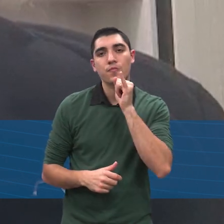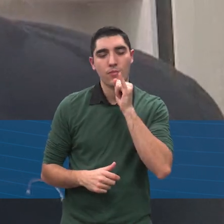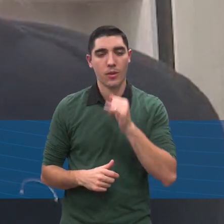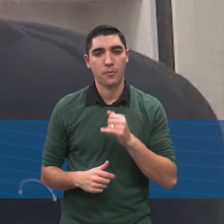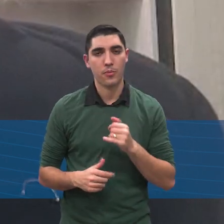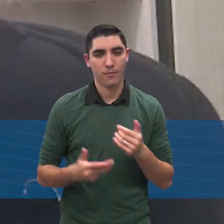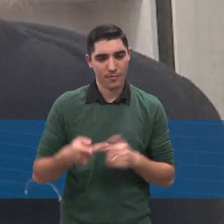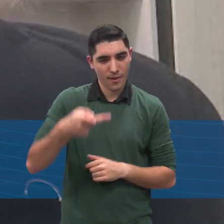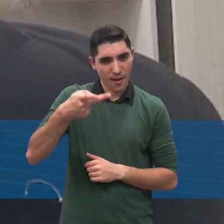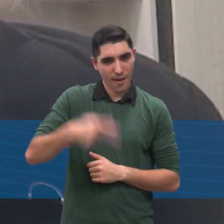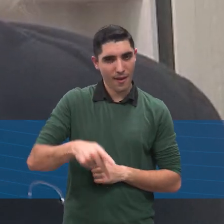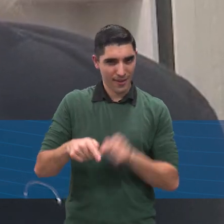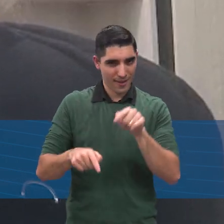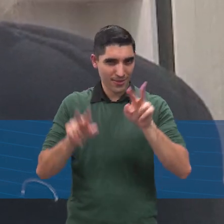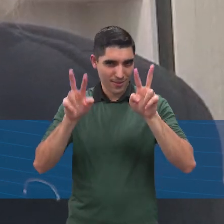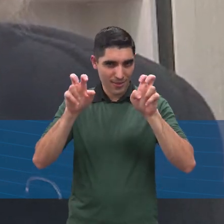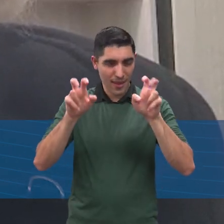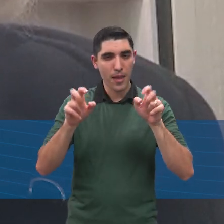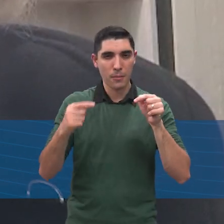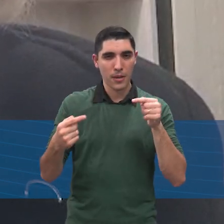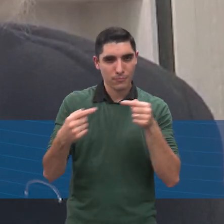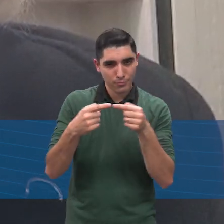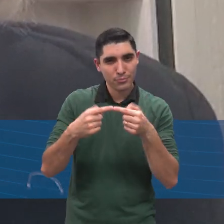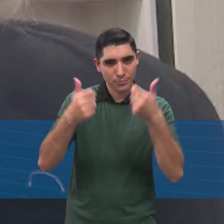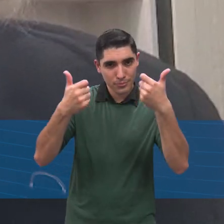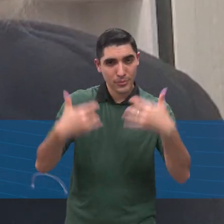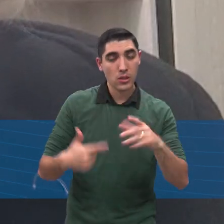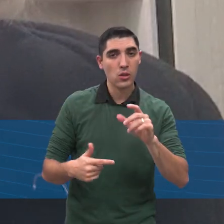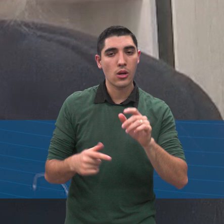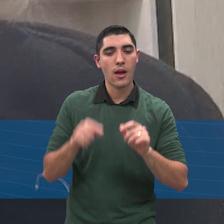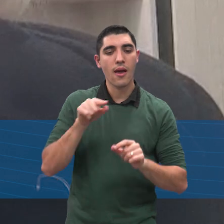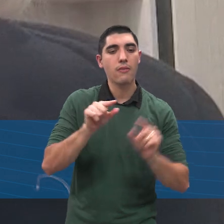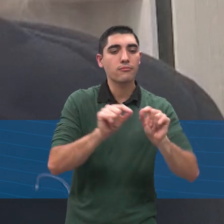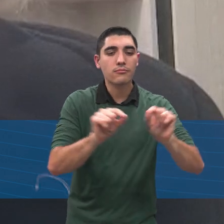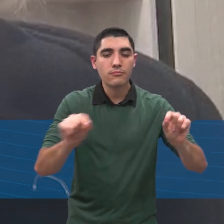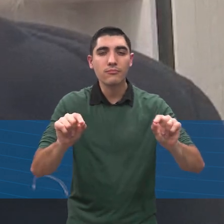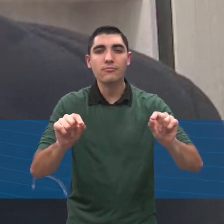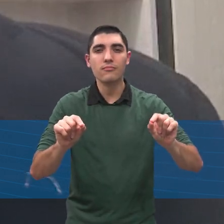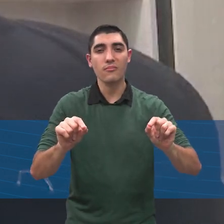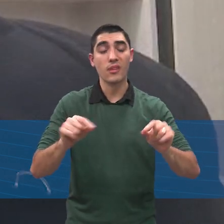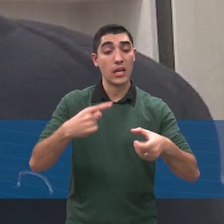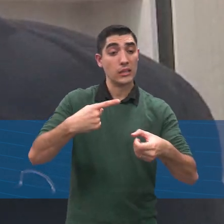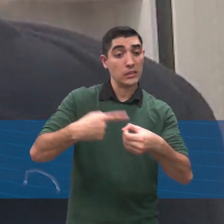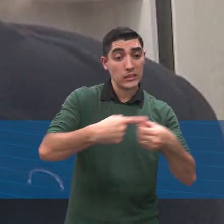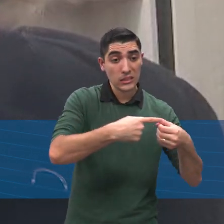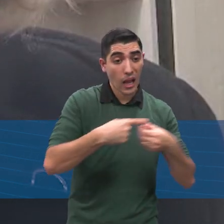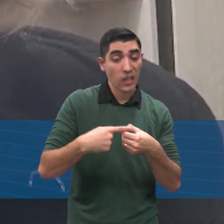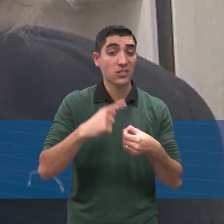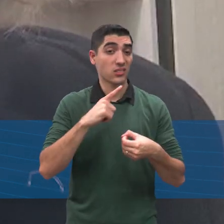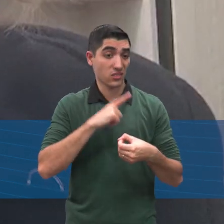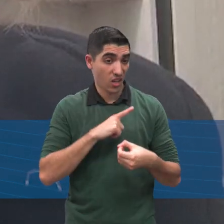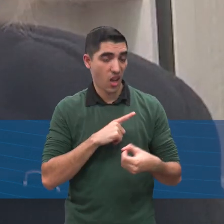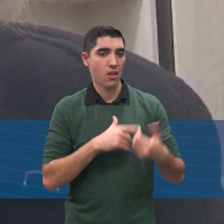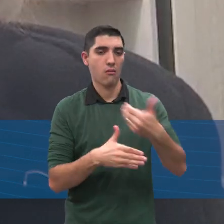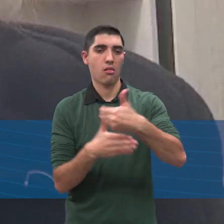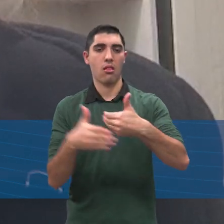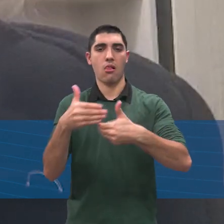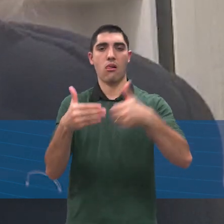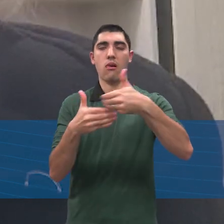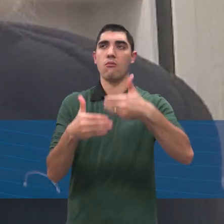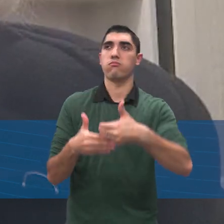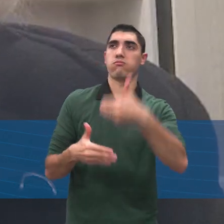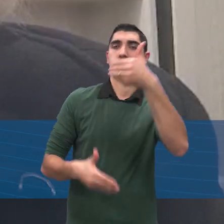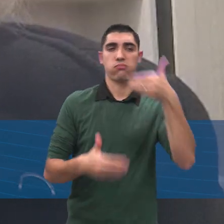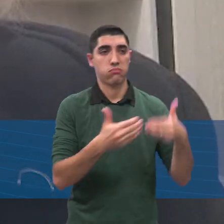como a gente está caminhando aqui nessa matéria, sobre as cidades muradas, cidades com muros